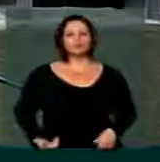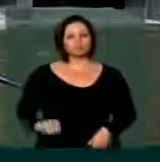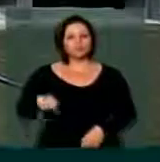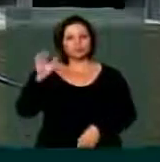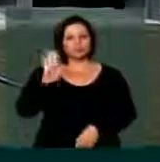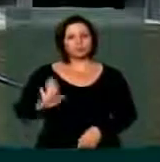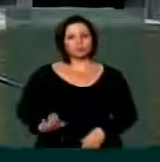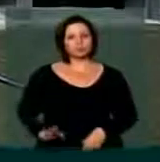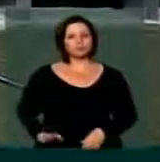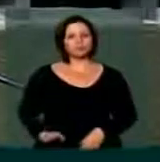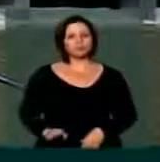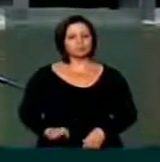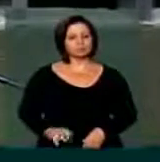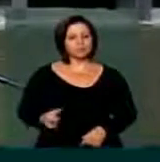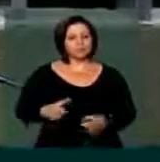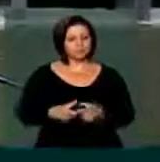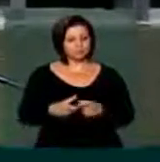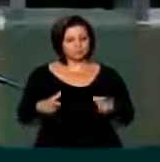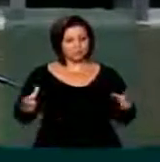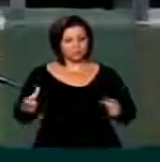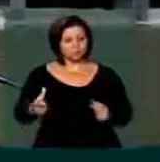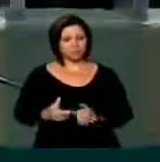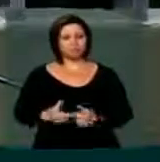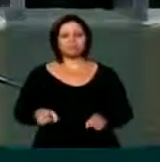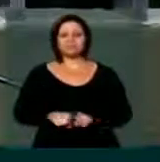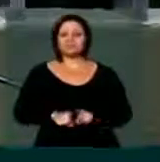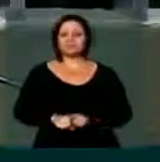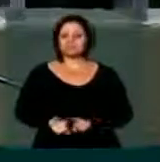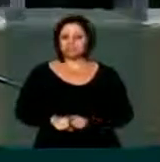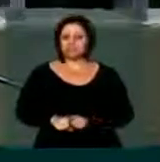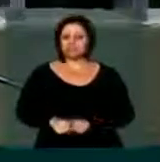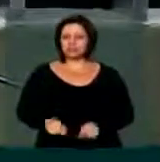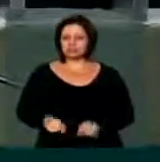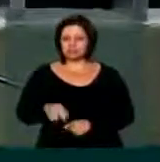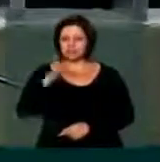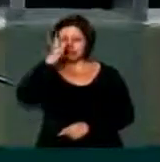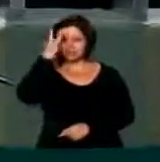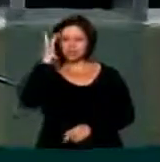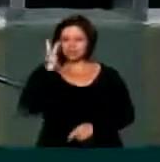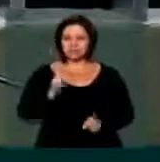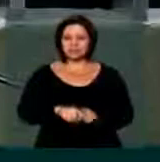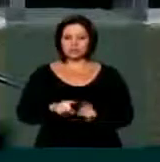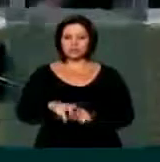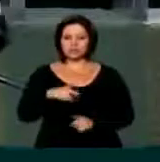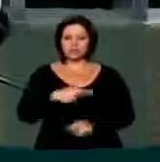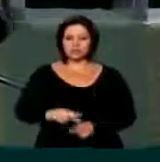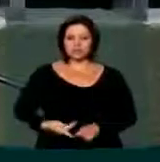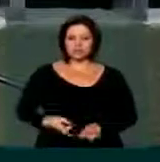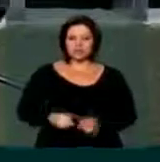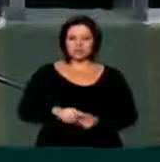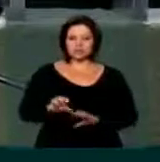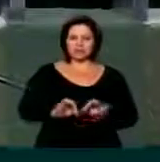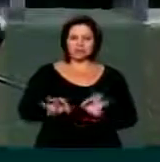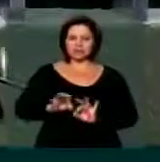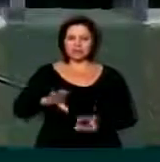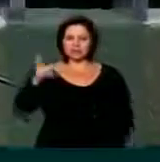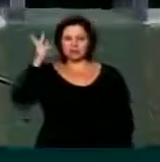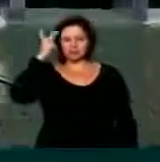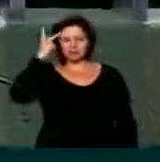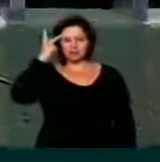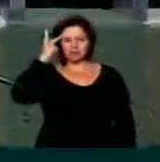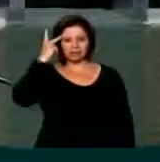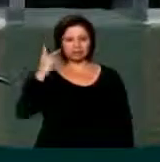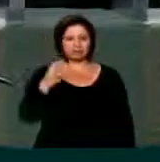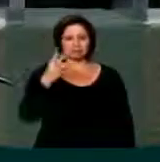governador no Brasil inteiro cresceu, mas também a candidatura presidencial, que atingiu na cidade de São